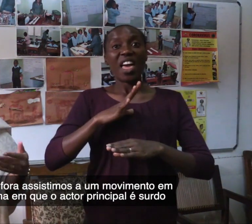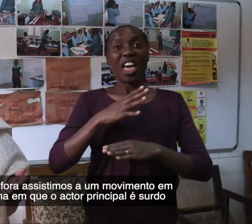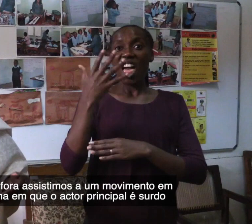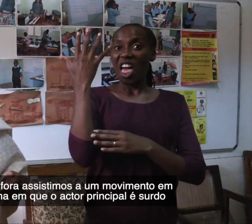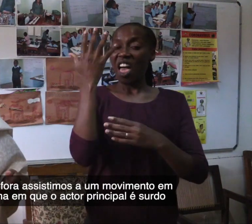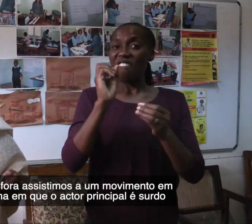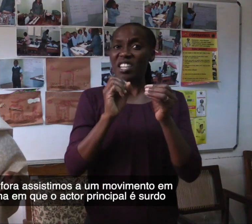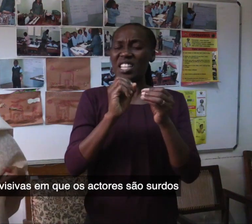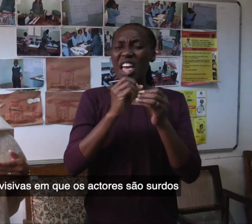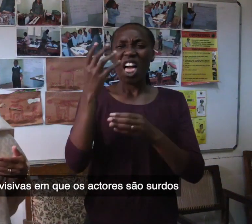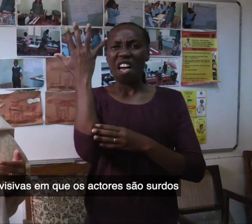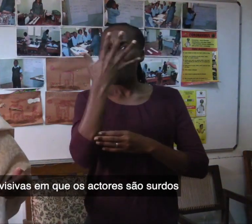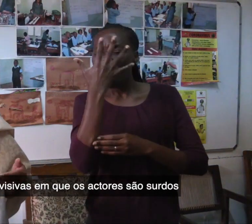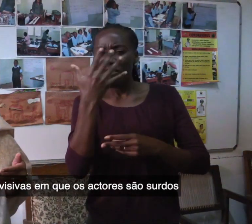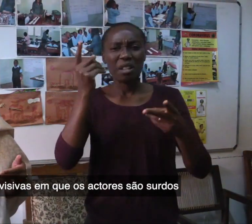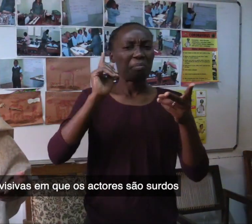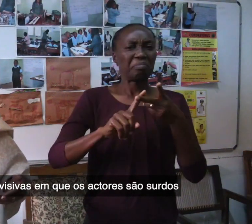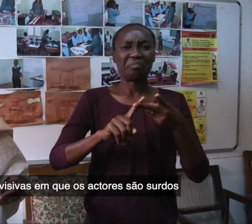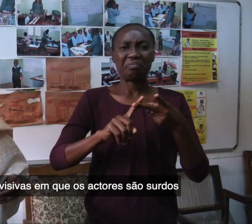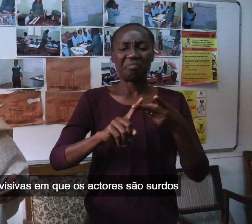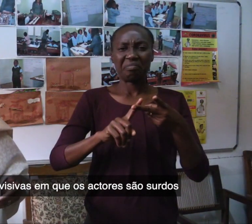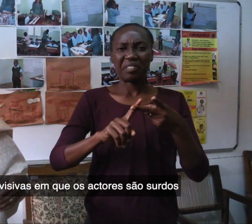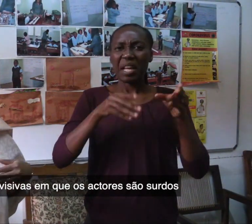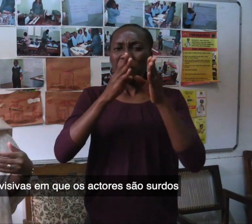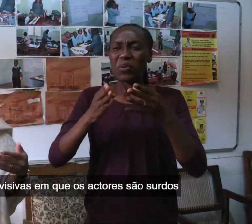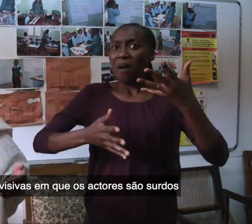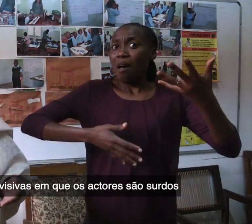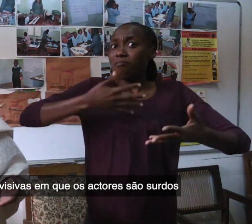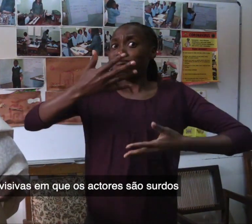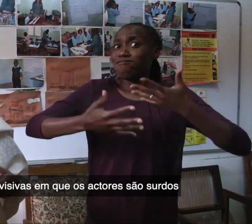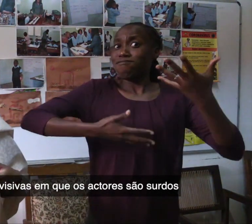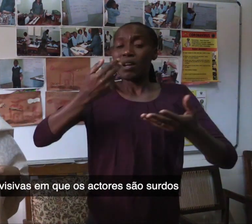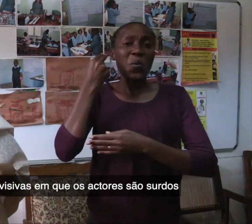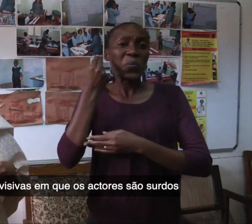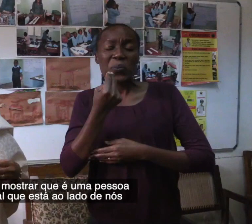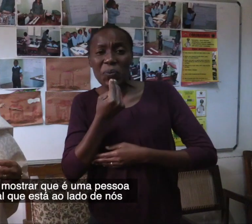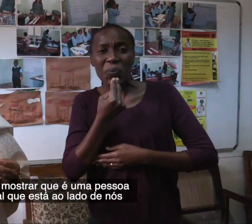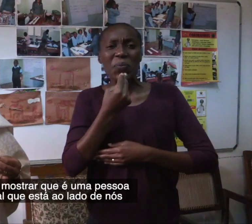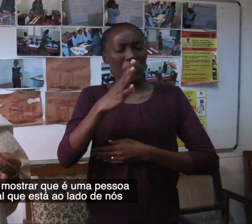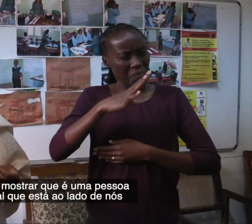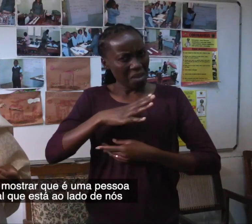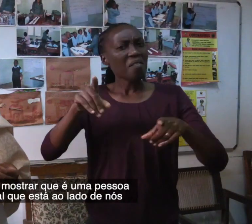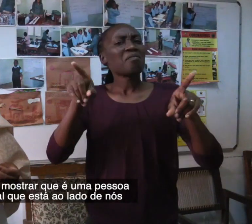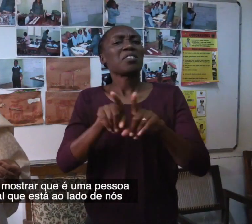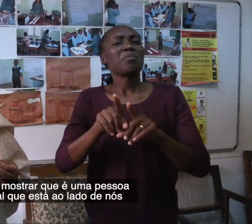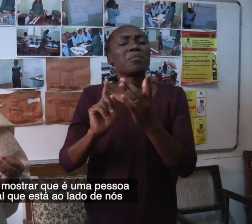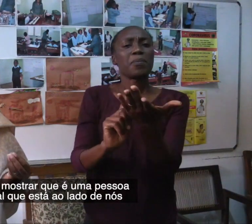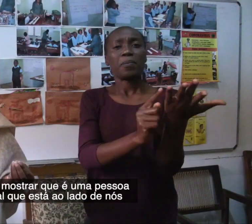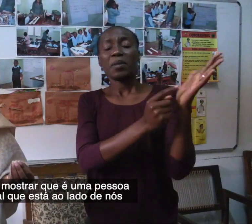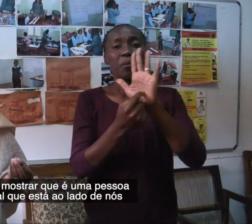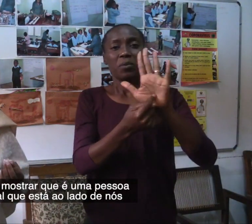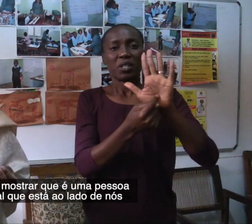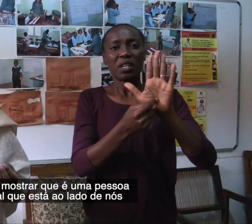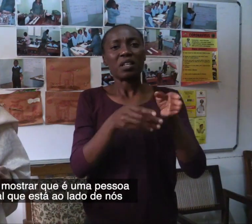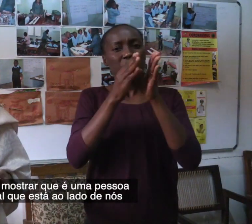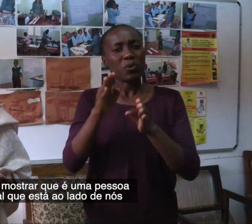em que o ator principal é surdo. Existem séries televisivas em que os atores são surdos. E então é mostrar que é